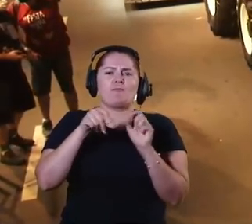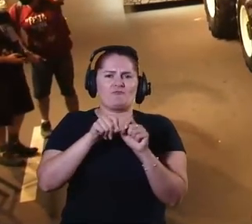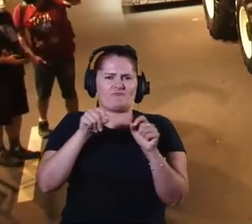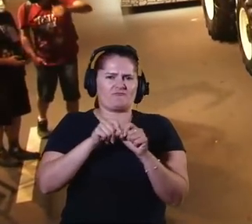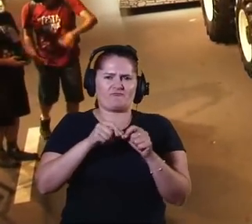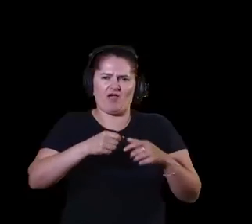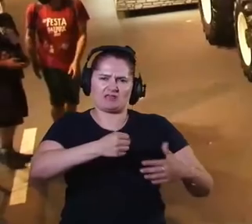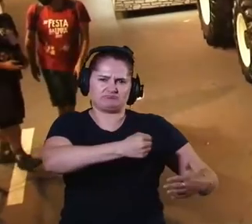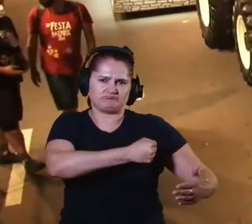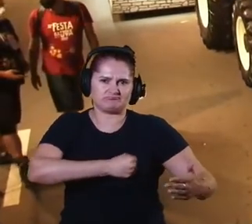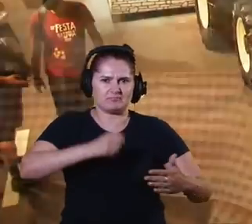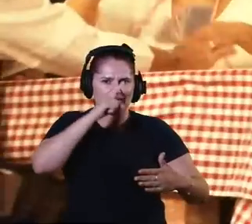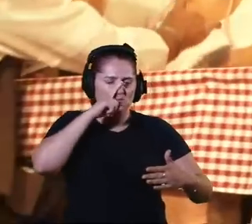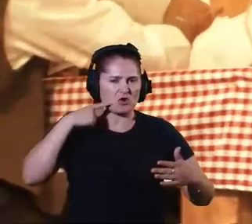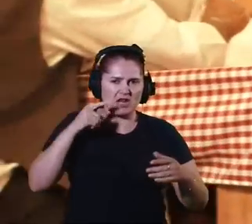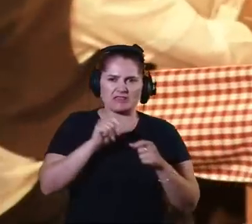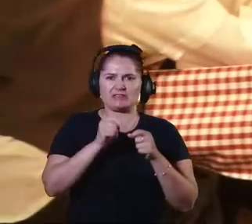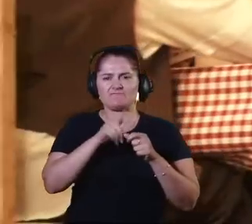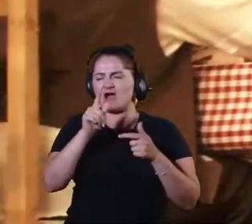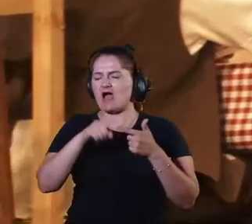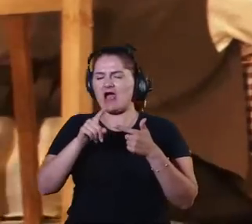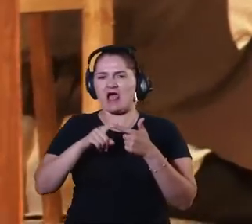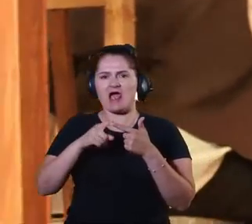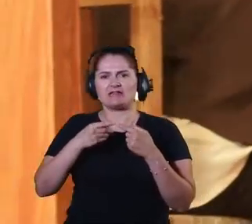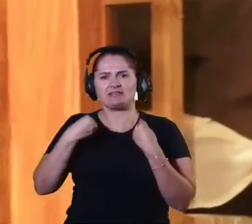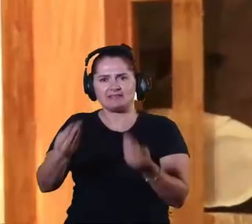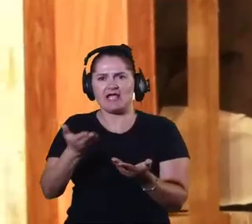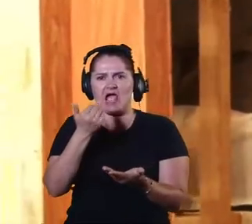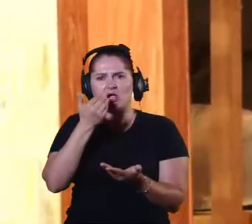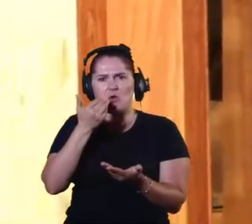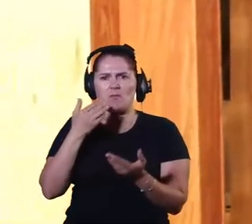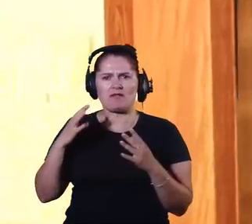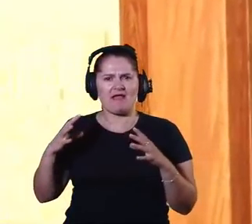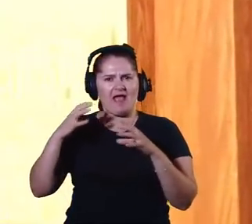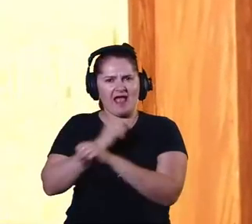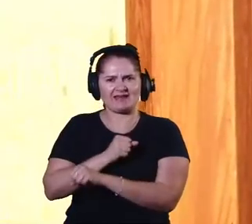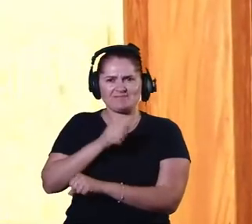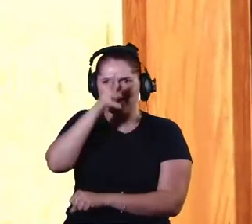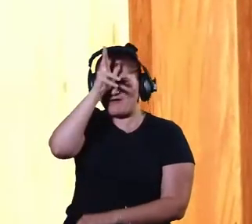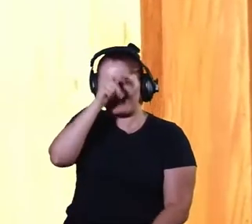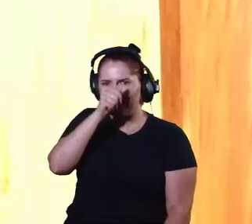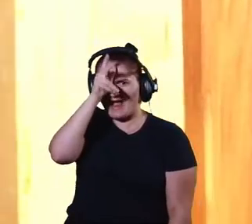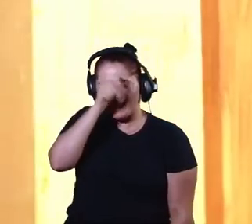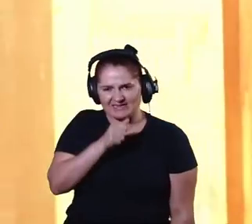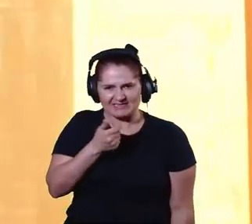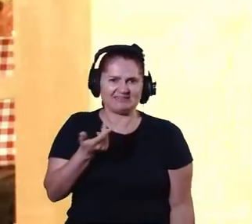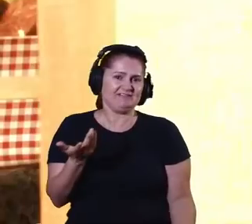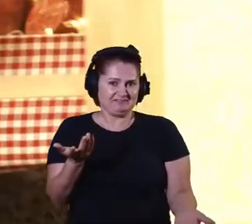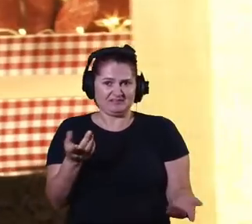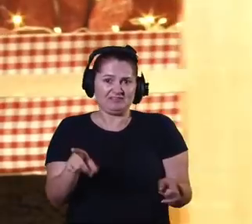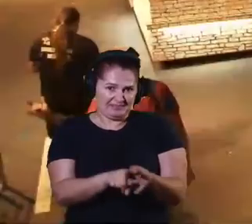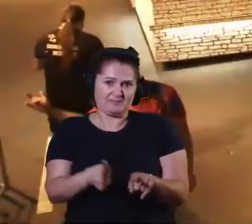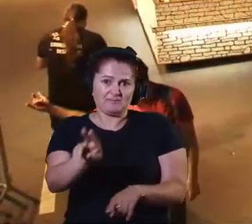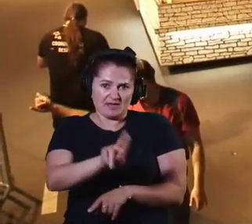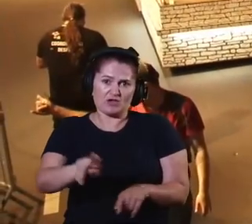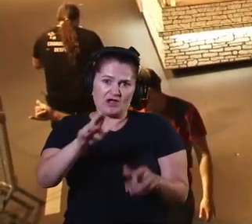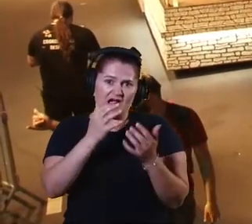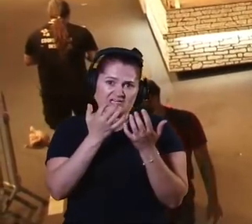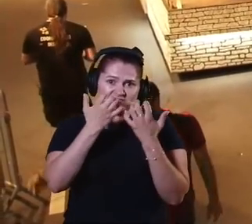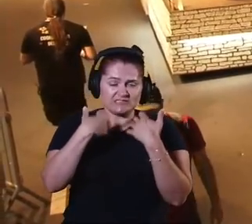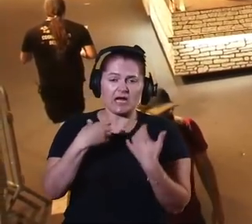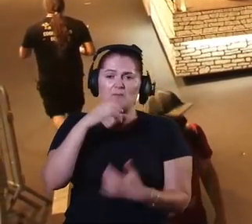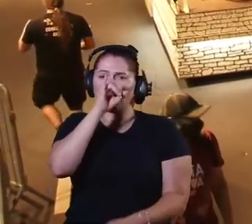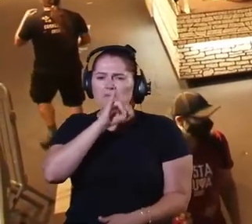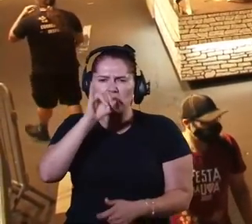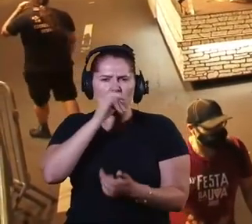alimenta, para fazer a quirera, para fazer a tratada das galinhas, dar milho para as galinhas, para os porcos,